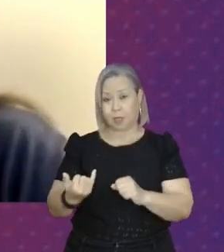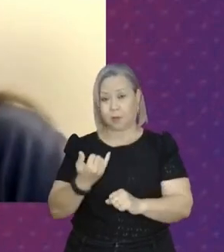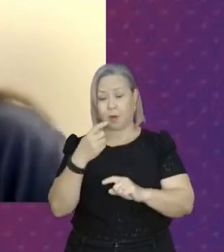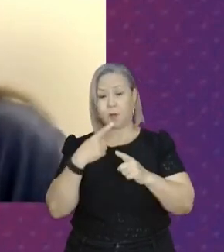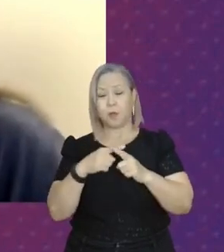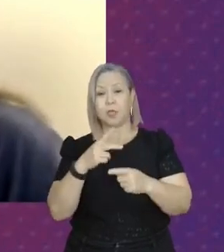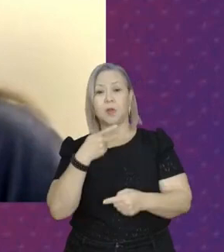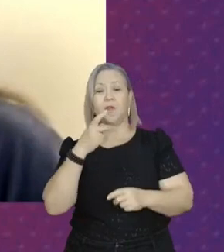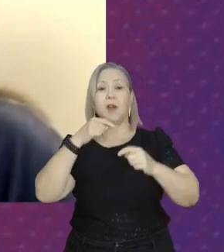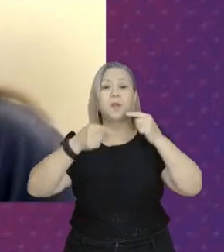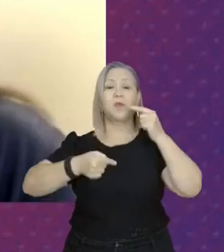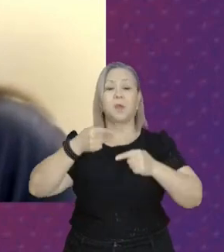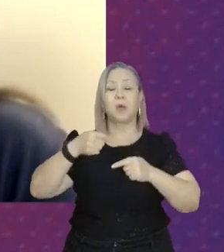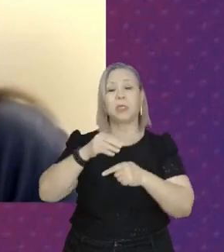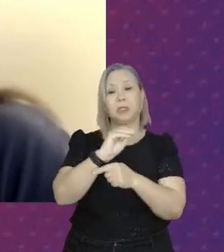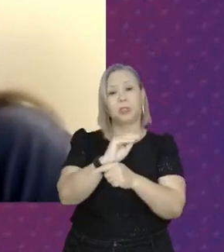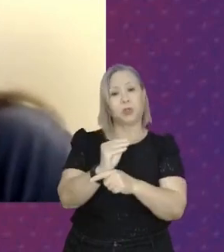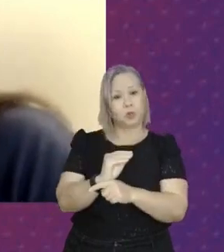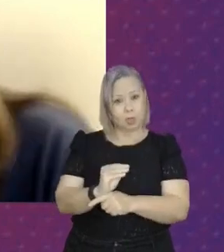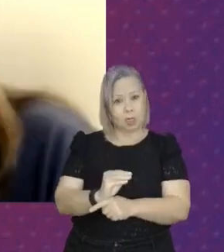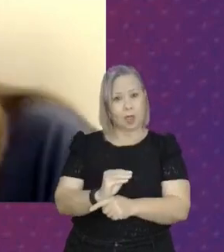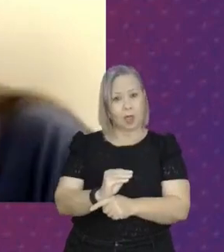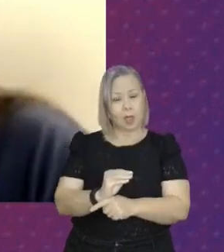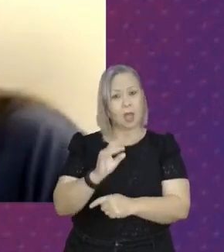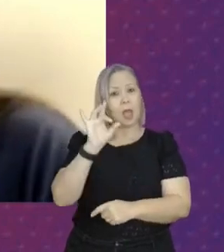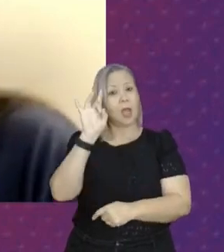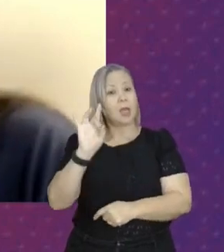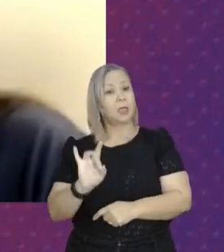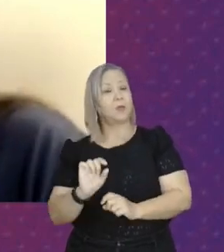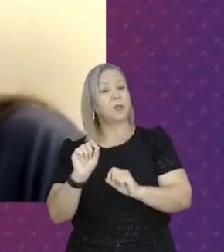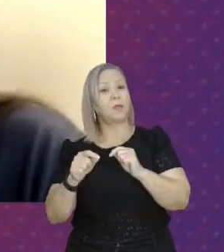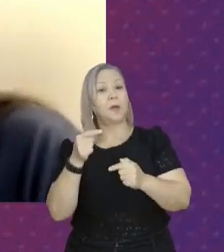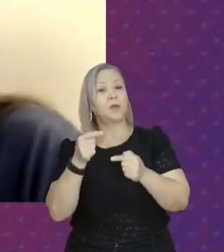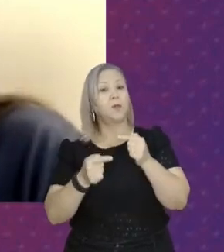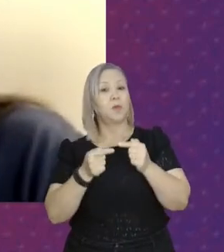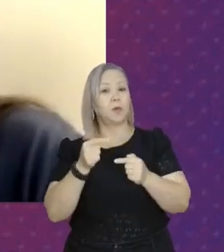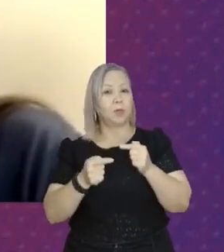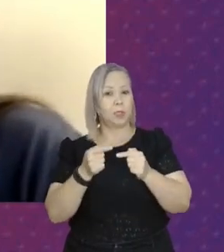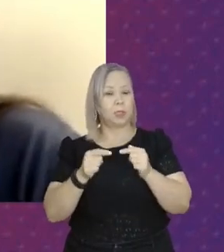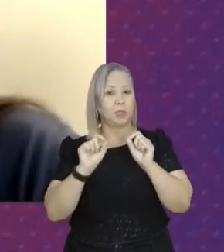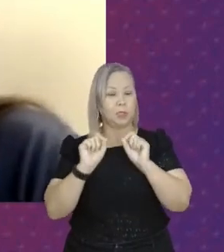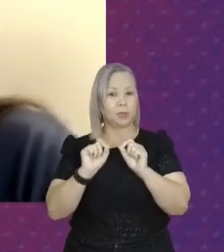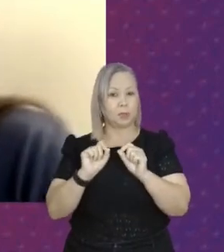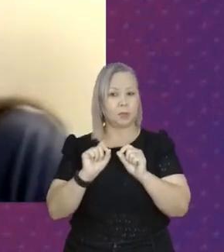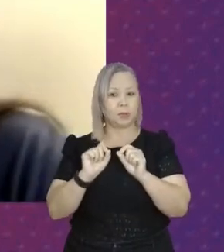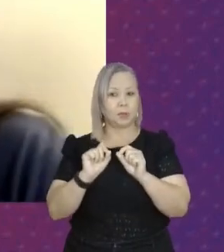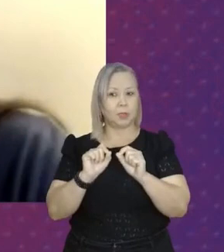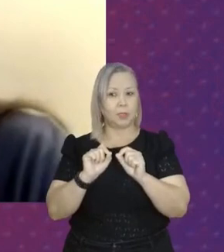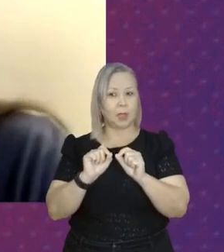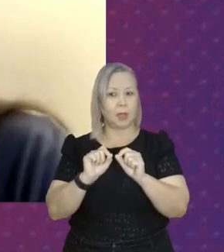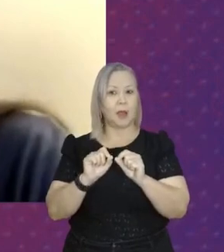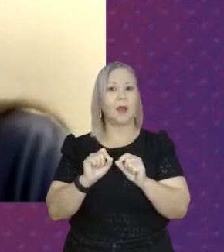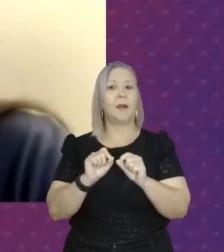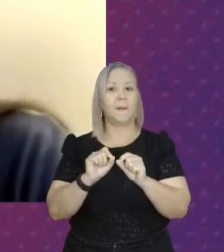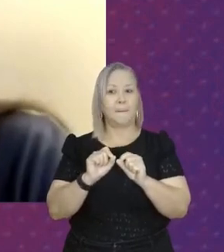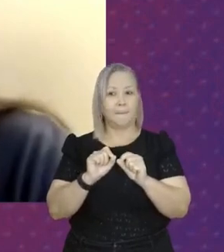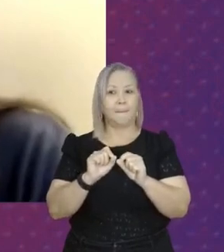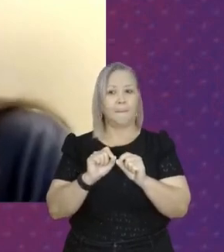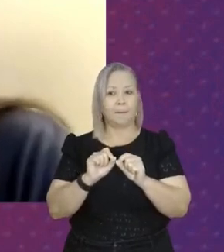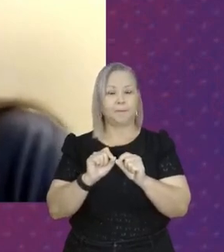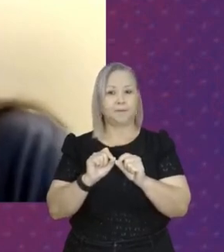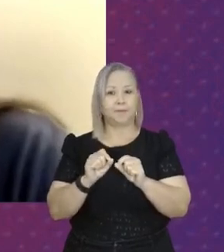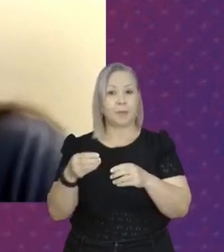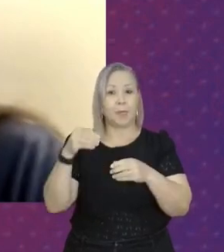falando sobre política de cuidado, e especialmente numa política que está alocada e que a gente precisa lutar para que continue sendo